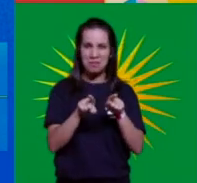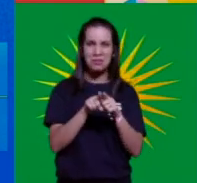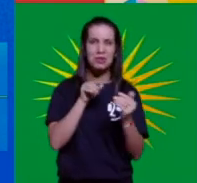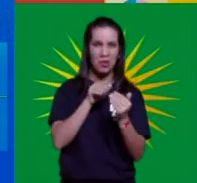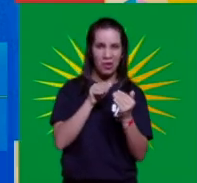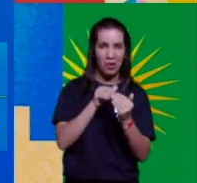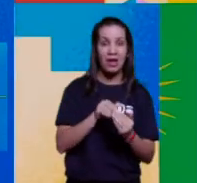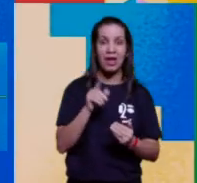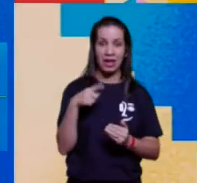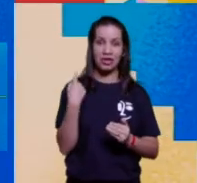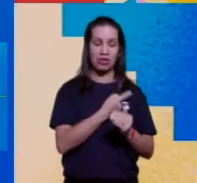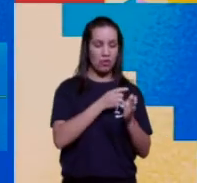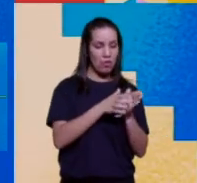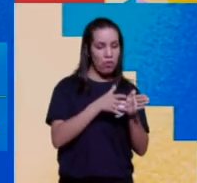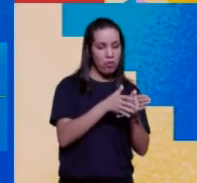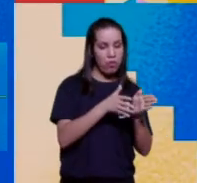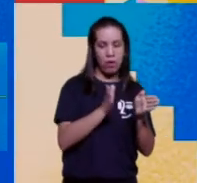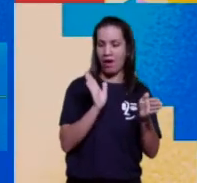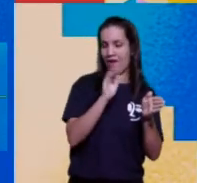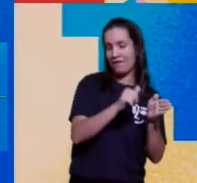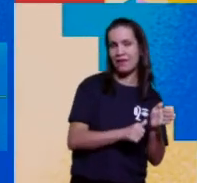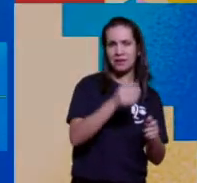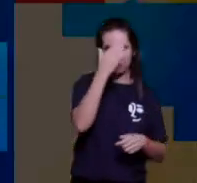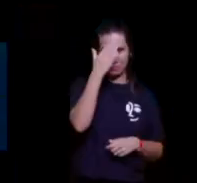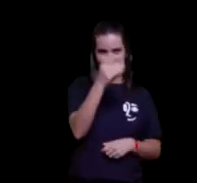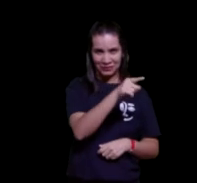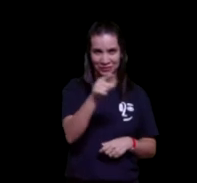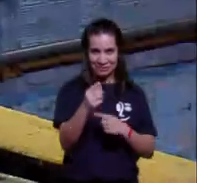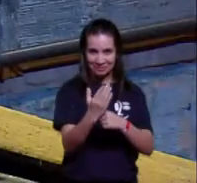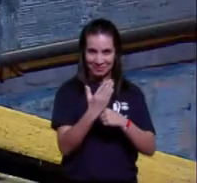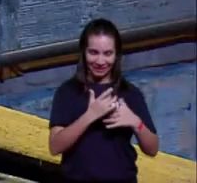aqui puxando a fila desse vagão. Obrigado a vocês pela contribuição.